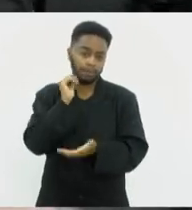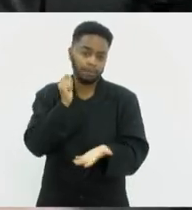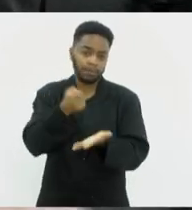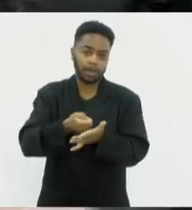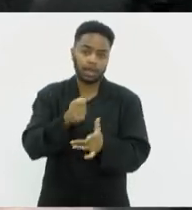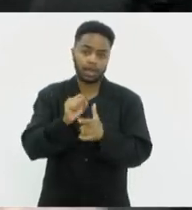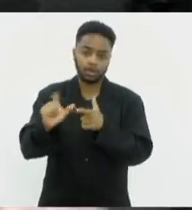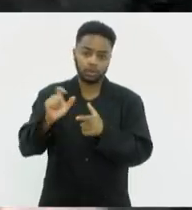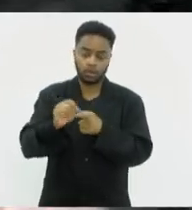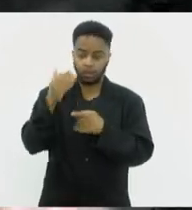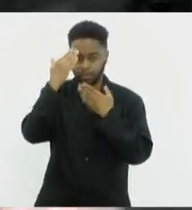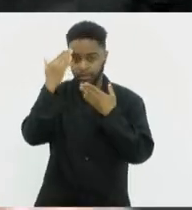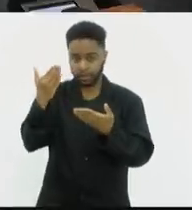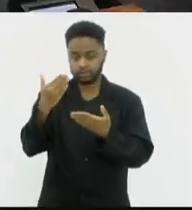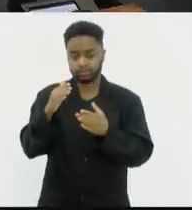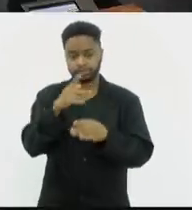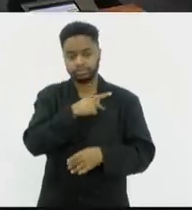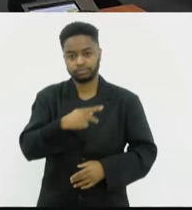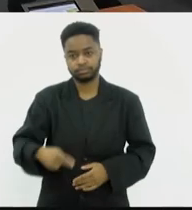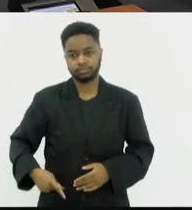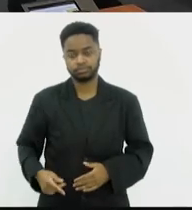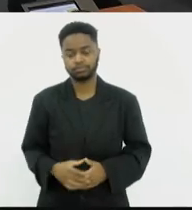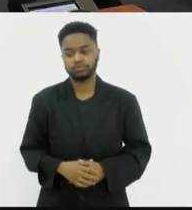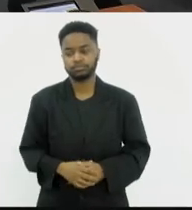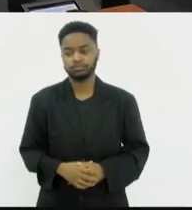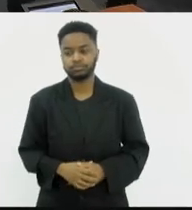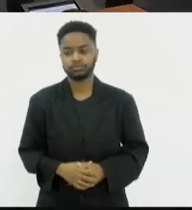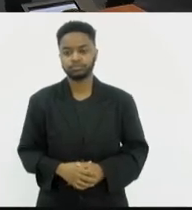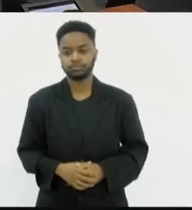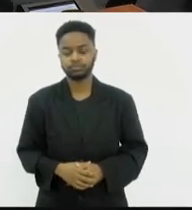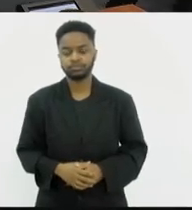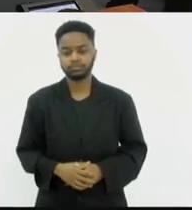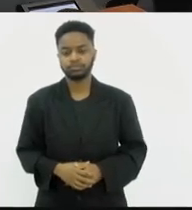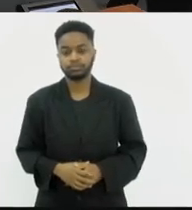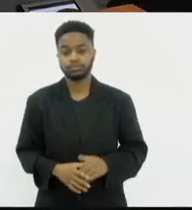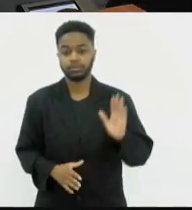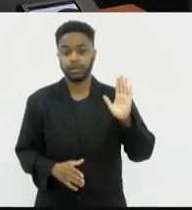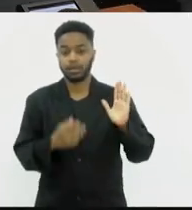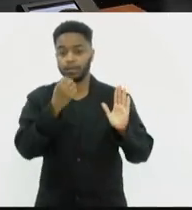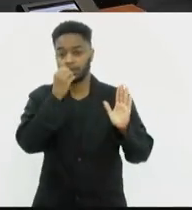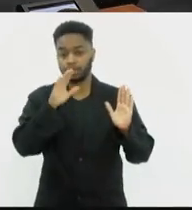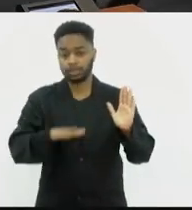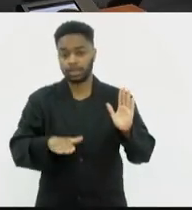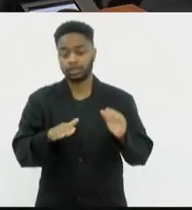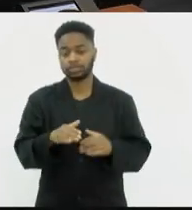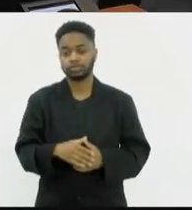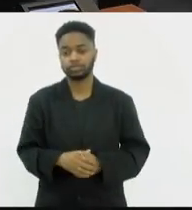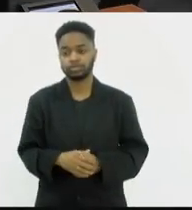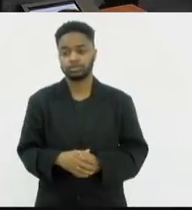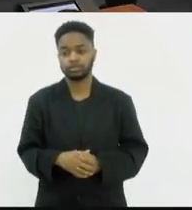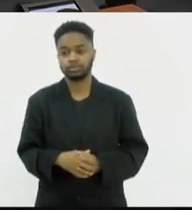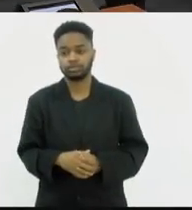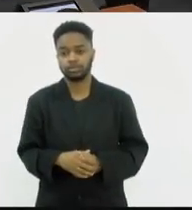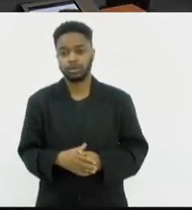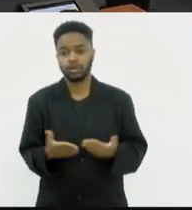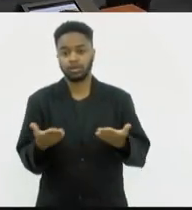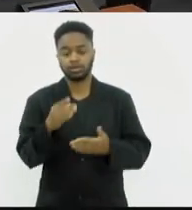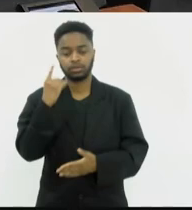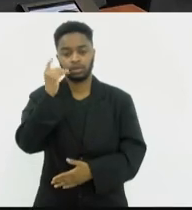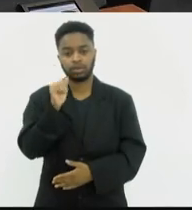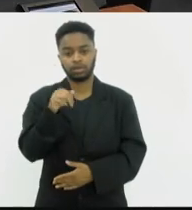por eles. Muito obrigado, senhor presidente. Senhor presidente, boa tarde, com licença. Obrigado, deputada Átila. Deputado Anderson Moraes, por